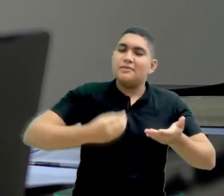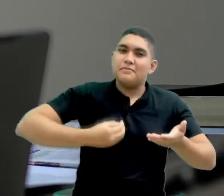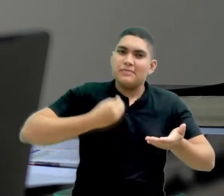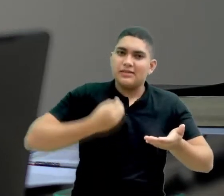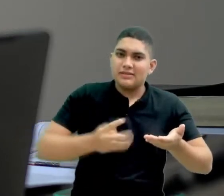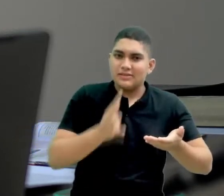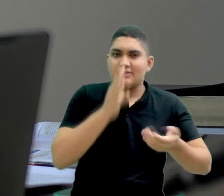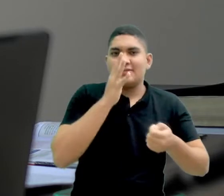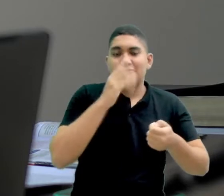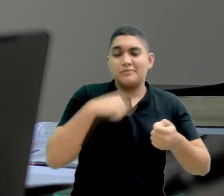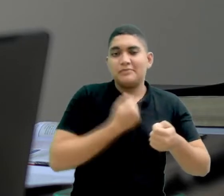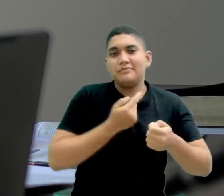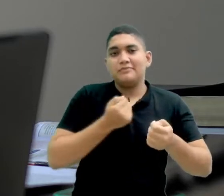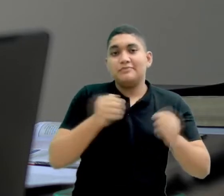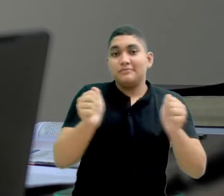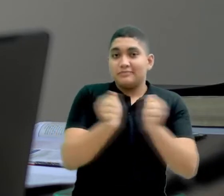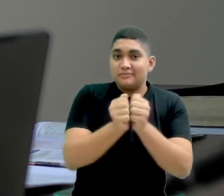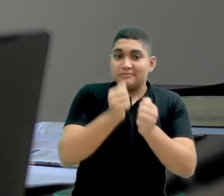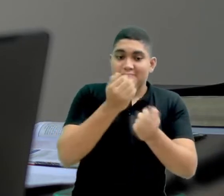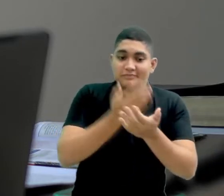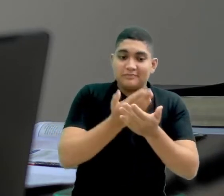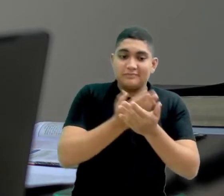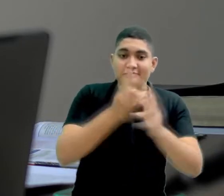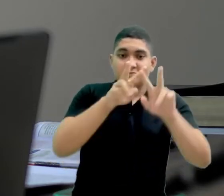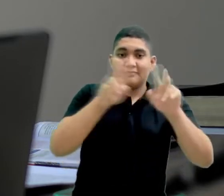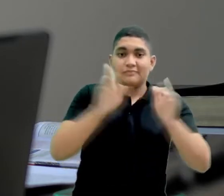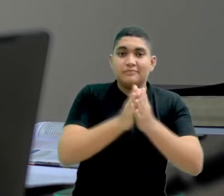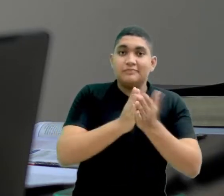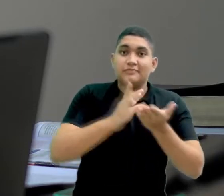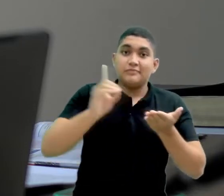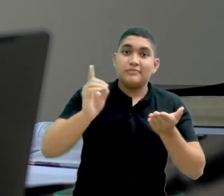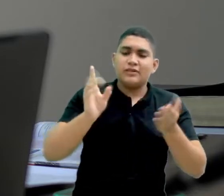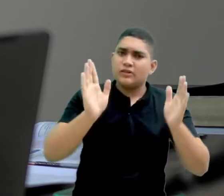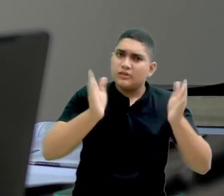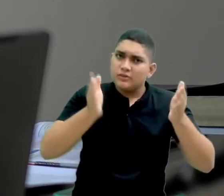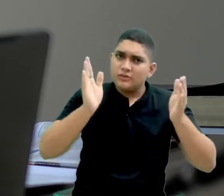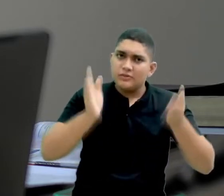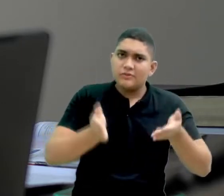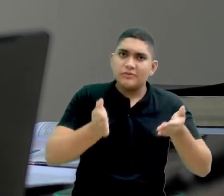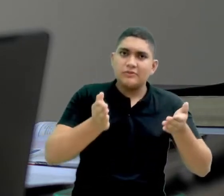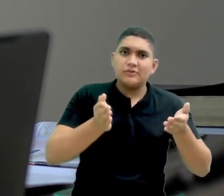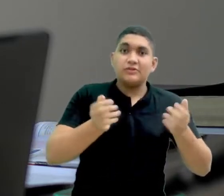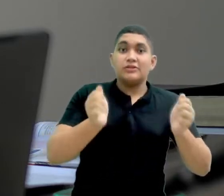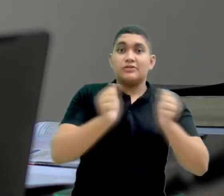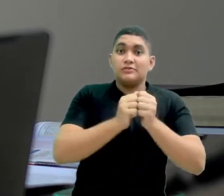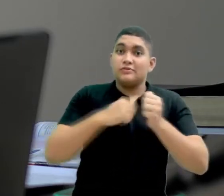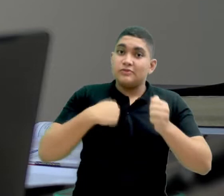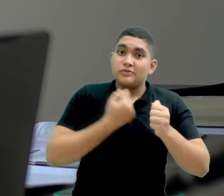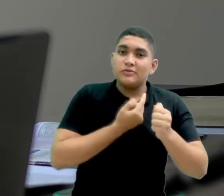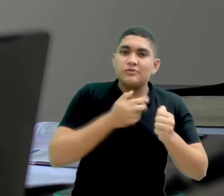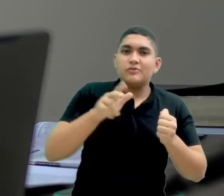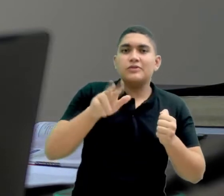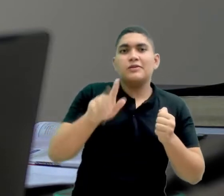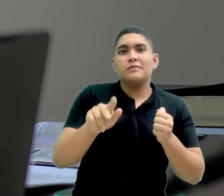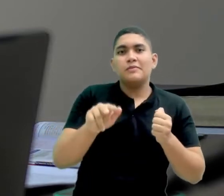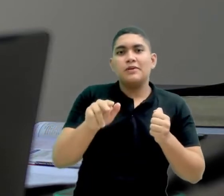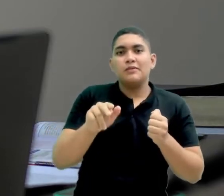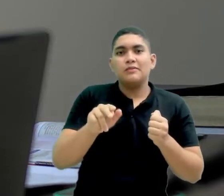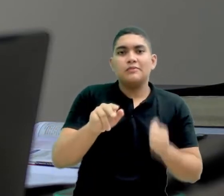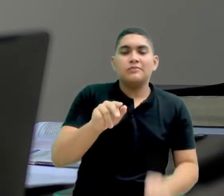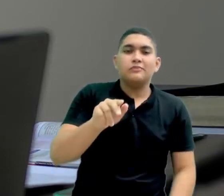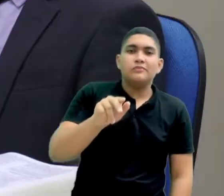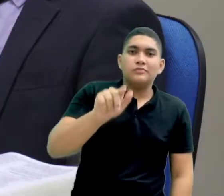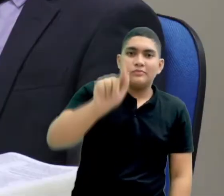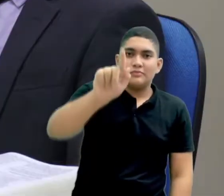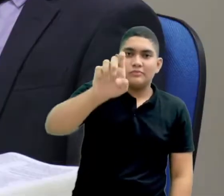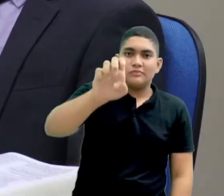para juntos estudarmos a Palavra de Deus. E hoje, em um novo layout, está conosco o nosso irmão diácono Genilson